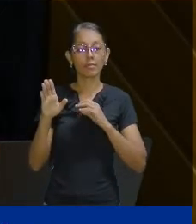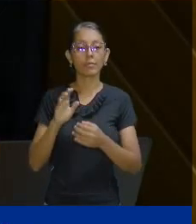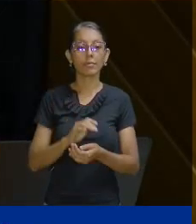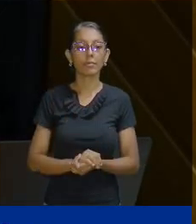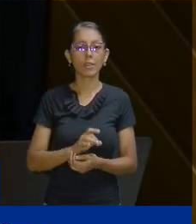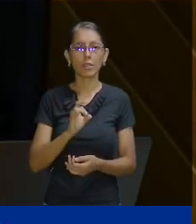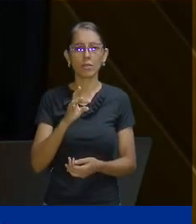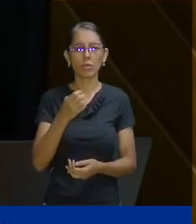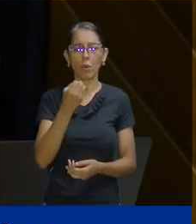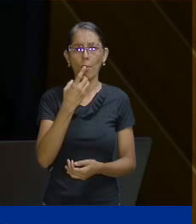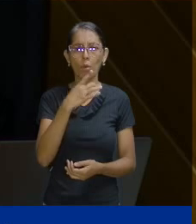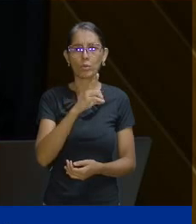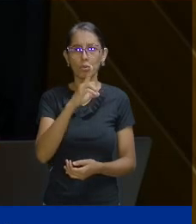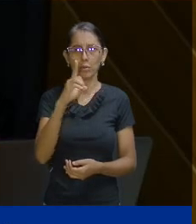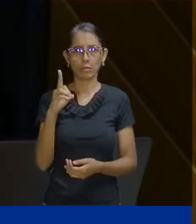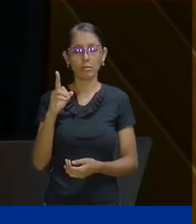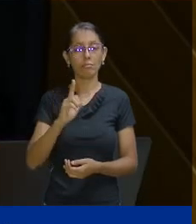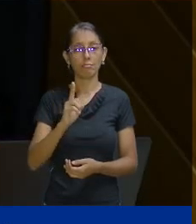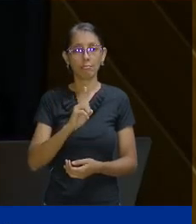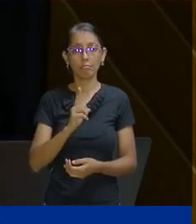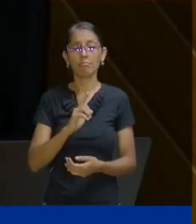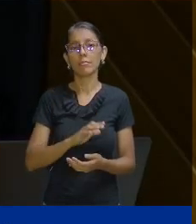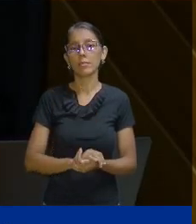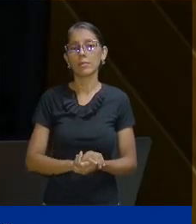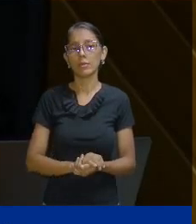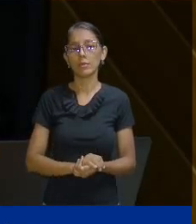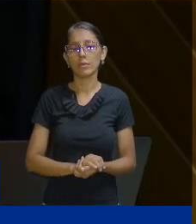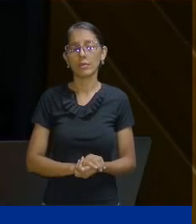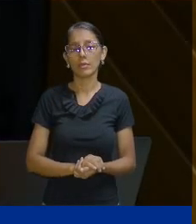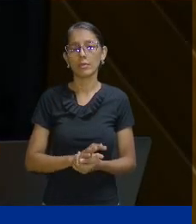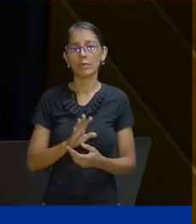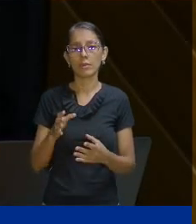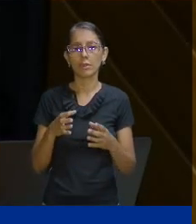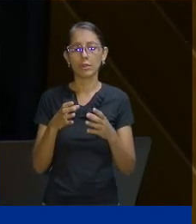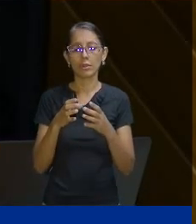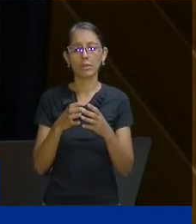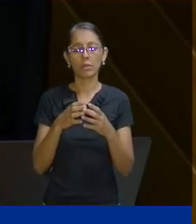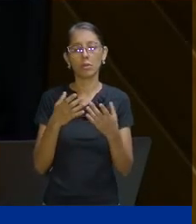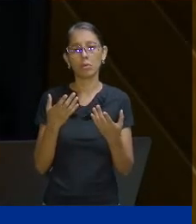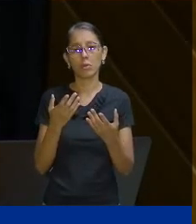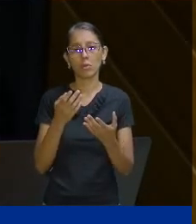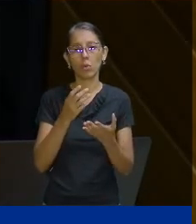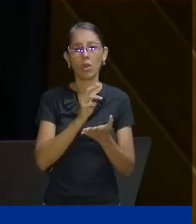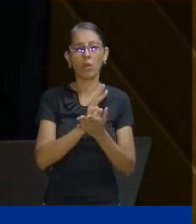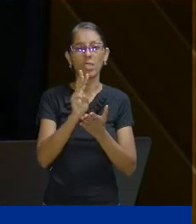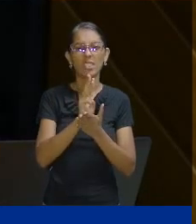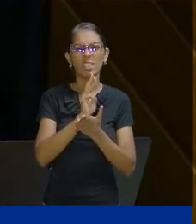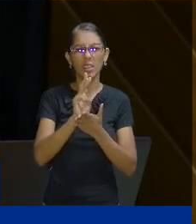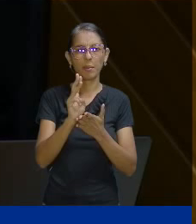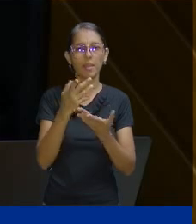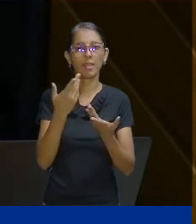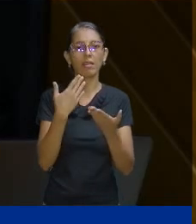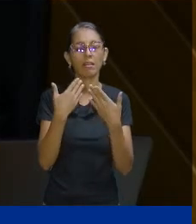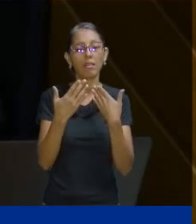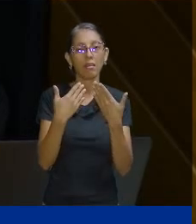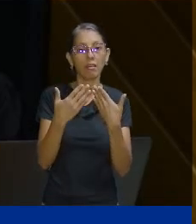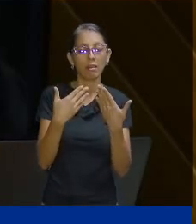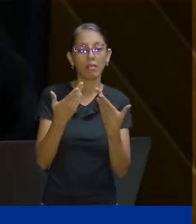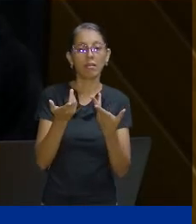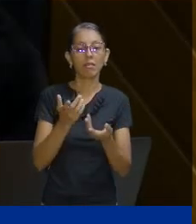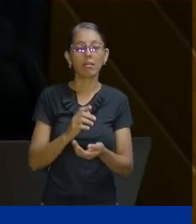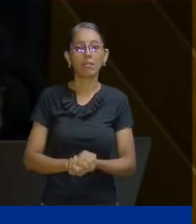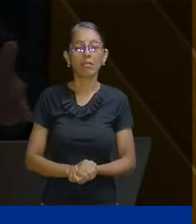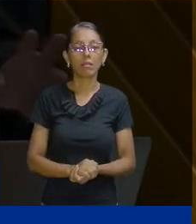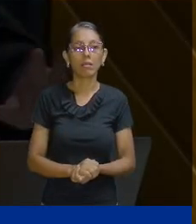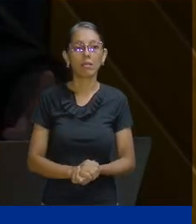correligionários, no e-mail no WhatsApp dessa pessoa que era o principal lá, acho que Júlio, a